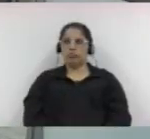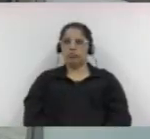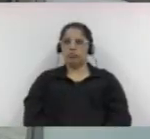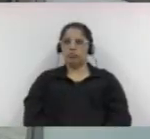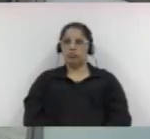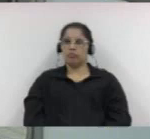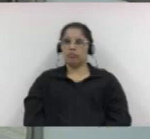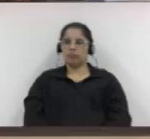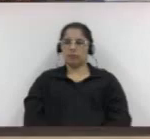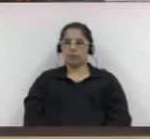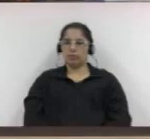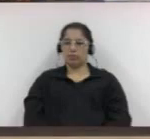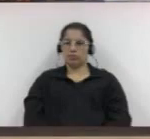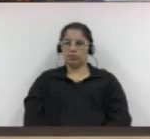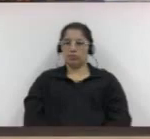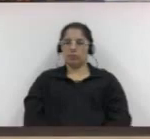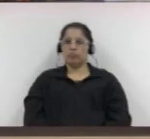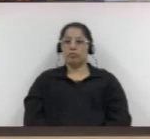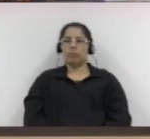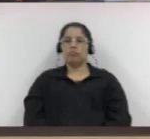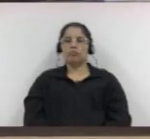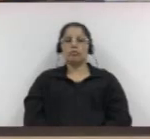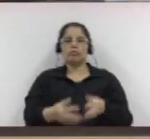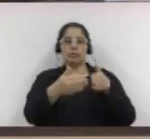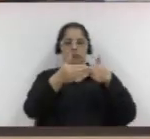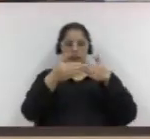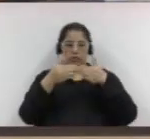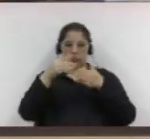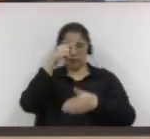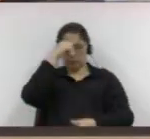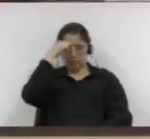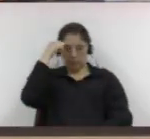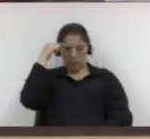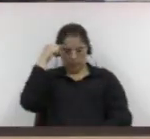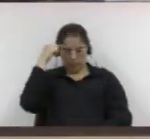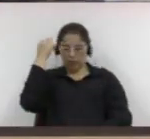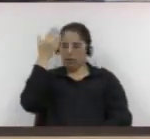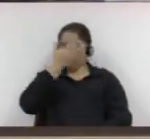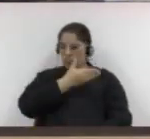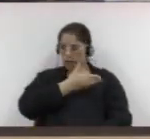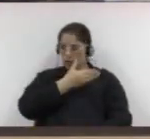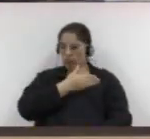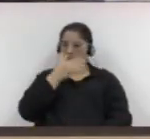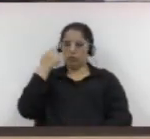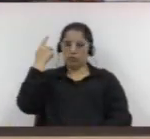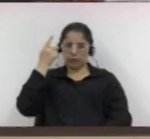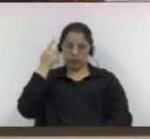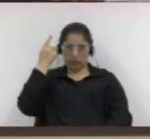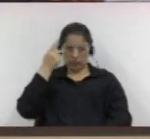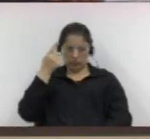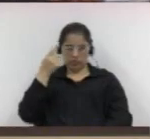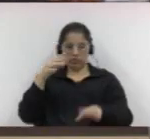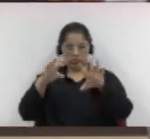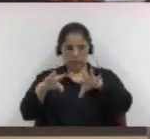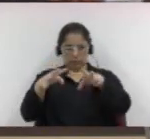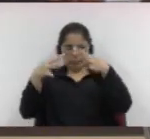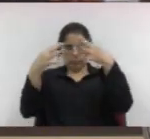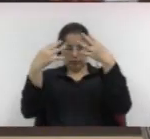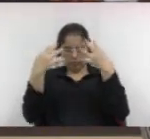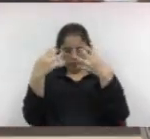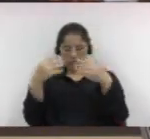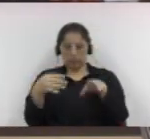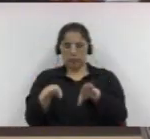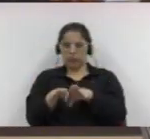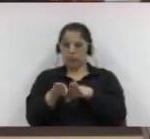Uma parte ao nobre vereador Dr. Júlio. Senhor presidente, nobres pares, público aqui presente, quero também